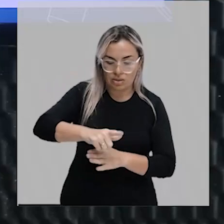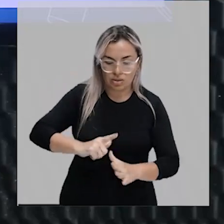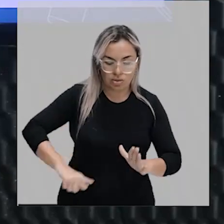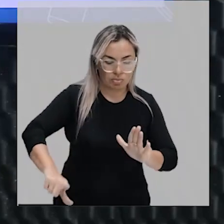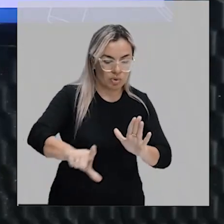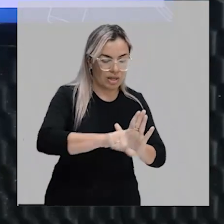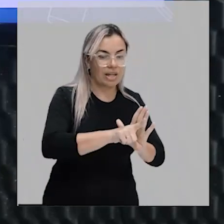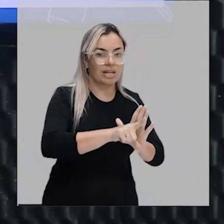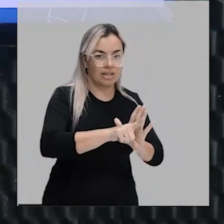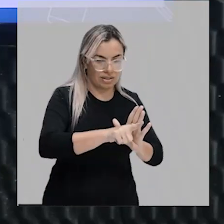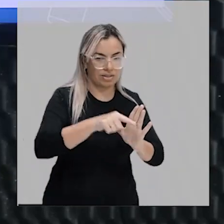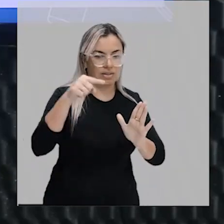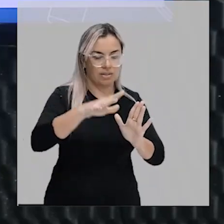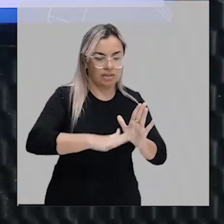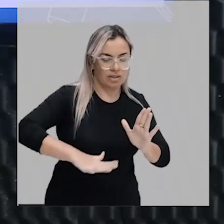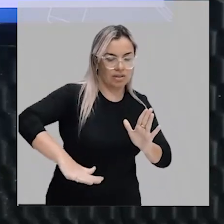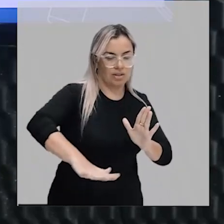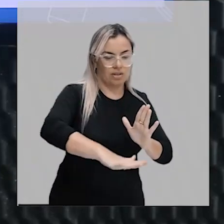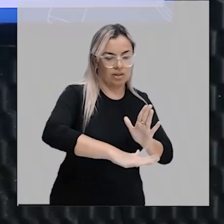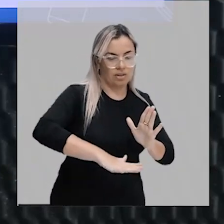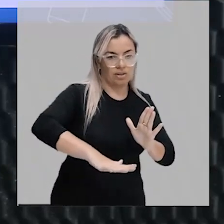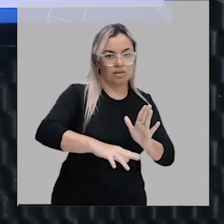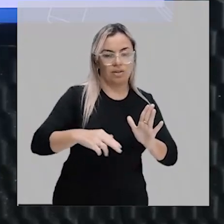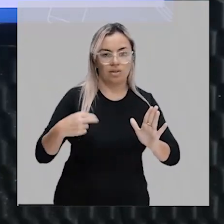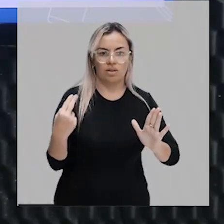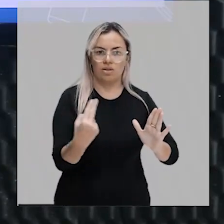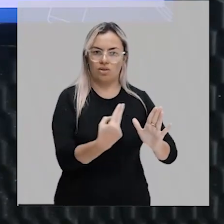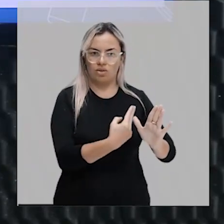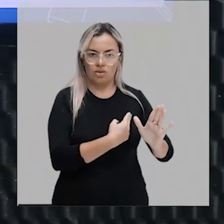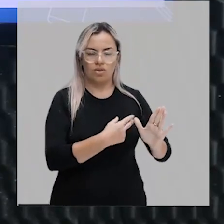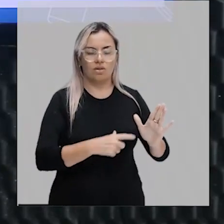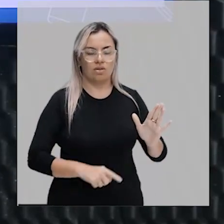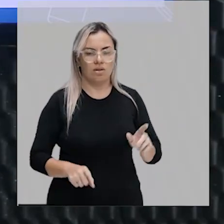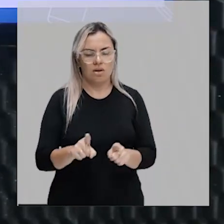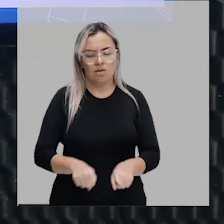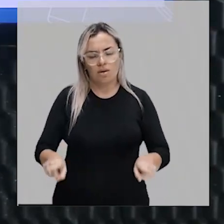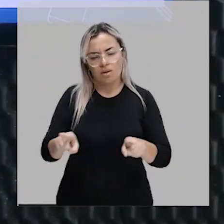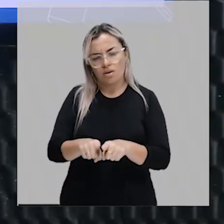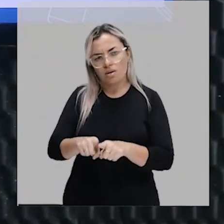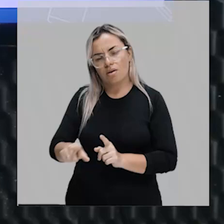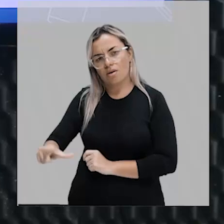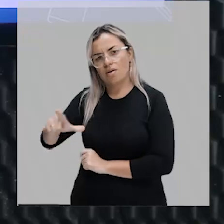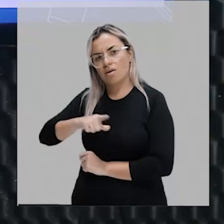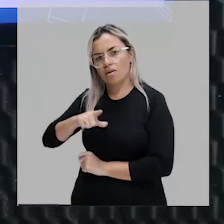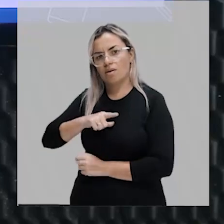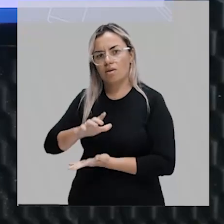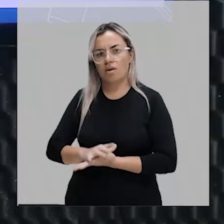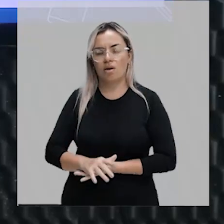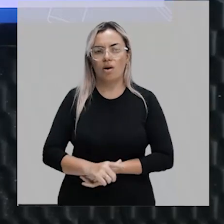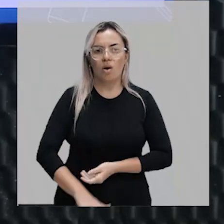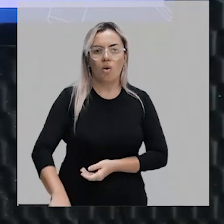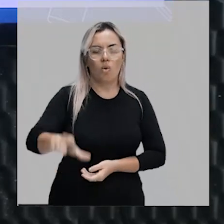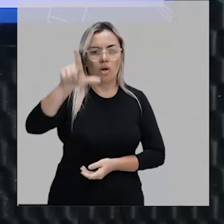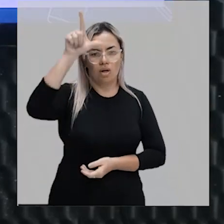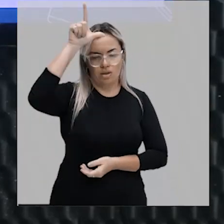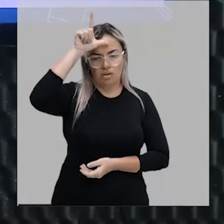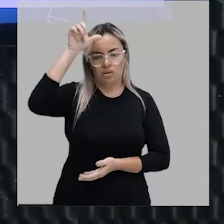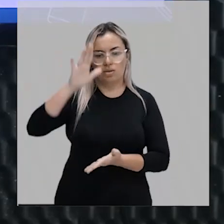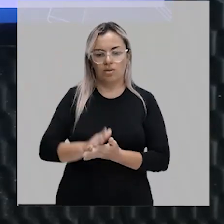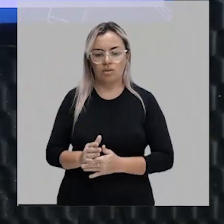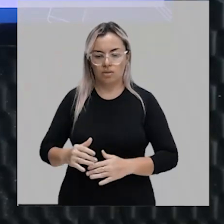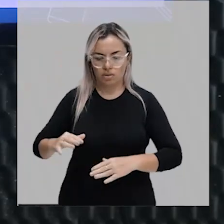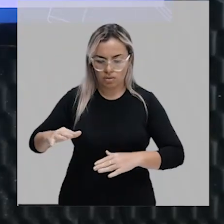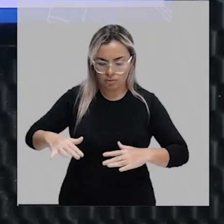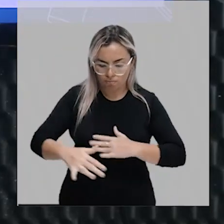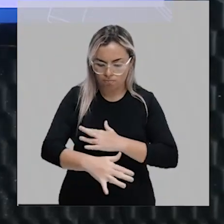e nós temos também a presença de uma liderança dentro dessas cidades-estados. Uma